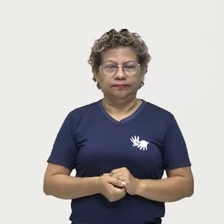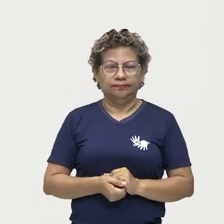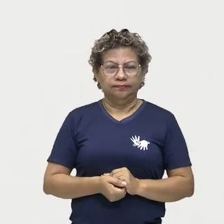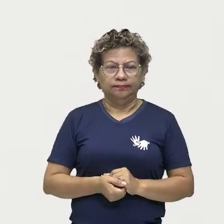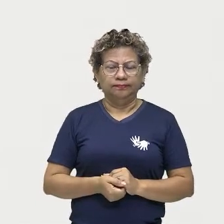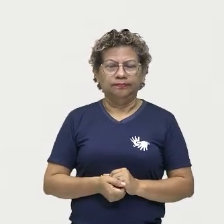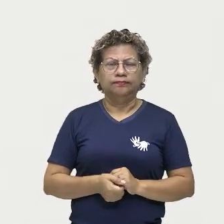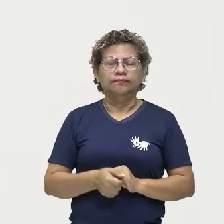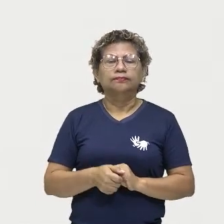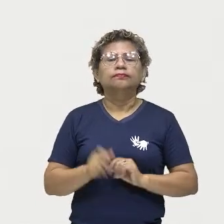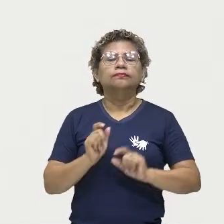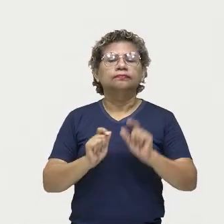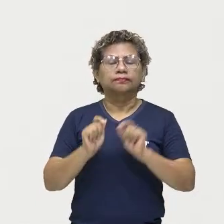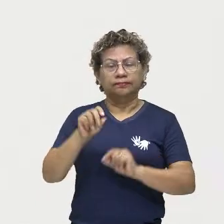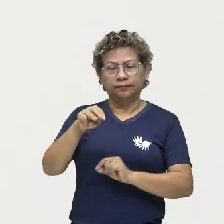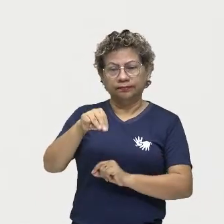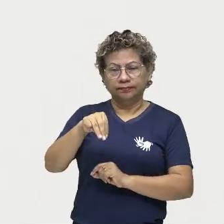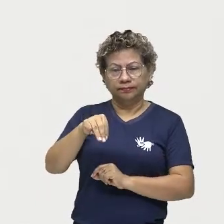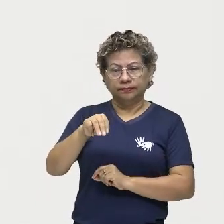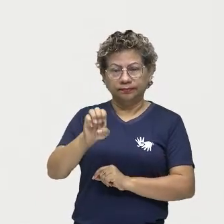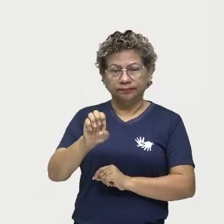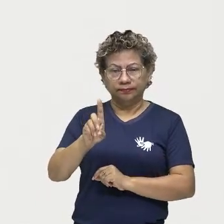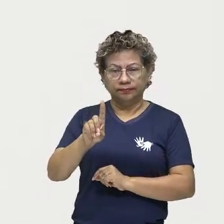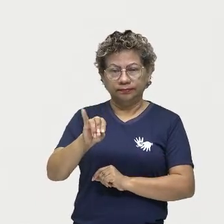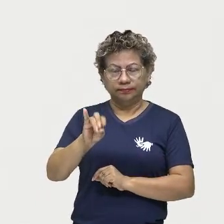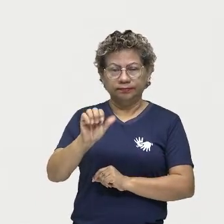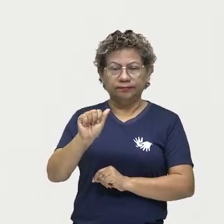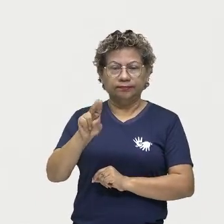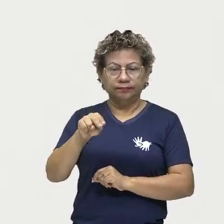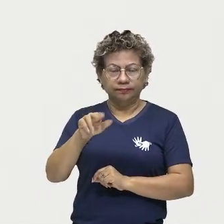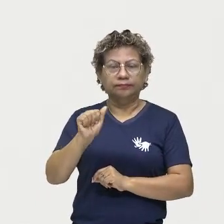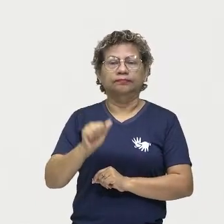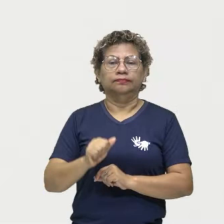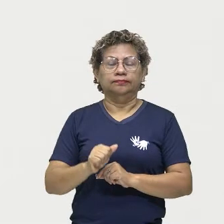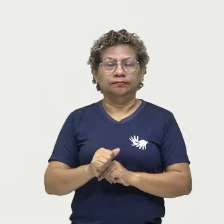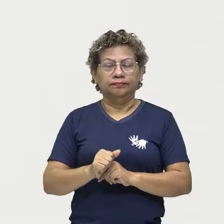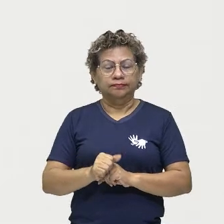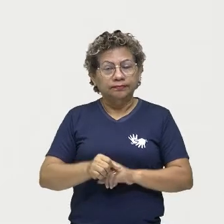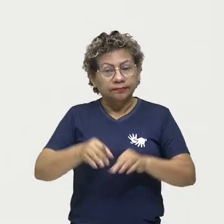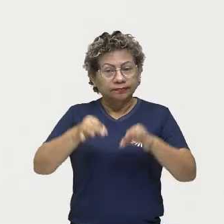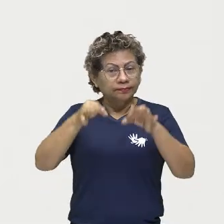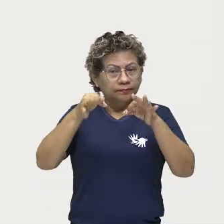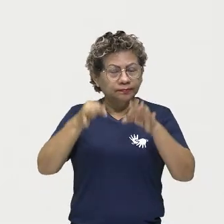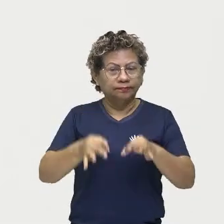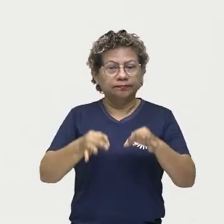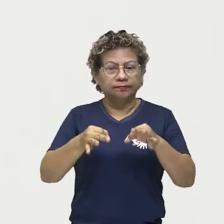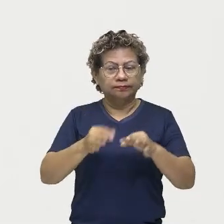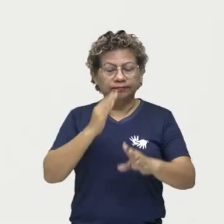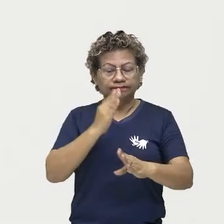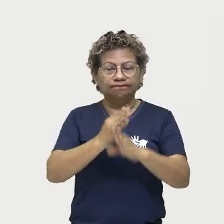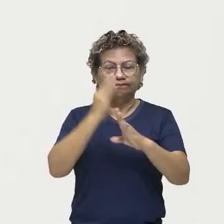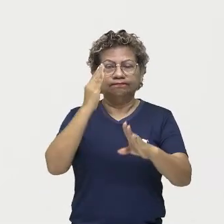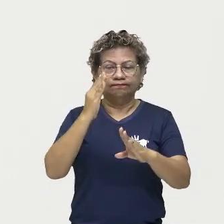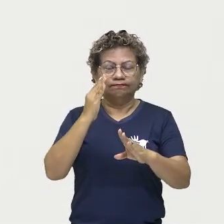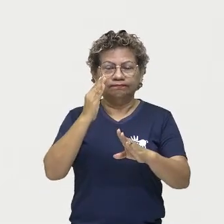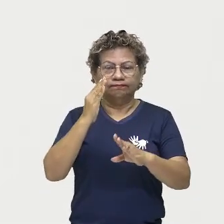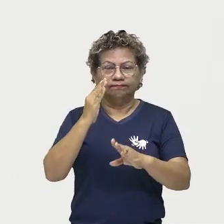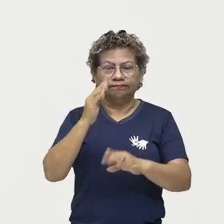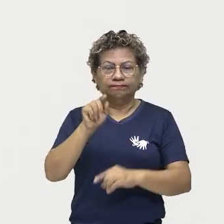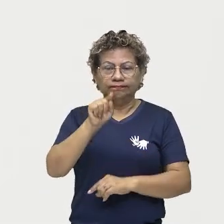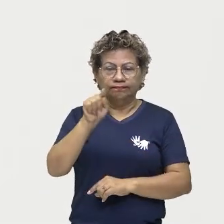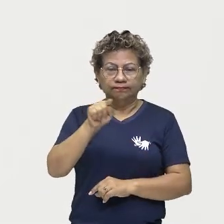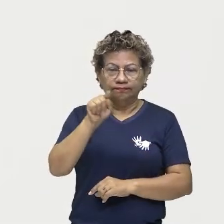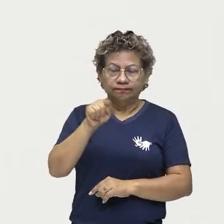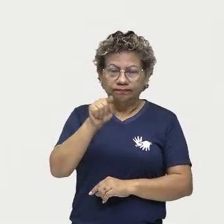Essa mediana, juntamente, né, a interseção das medianas de um triângulo é que vai determinar o nosso próximo ponto notável. Mas primeiro temos que